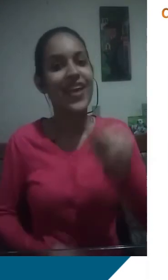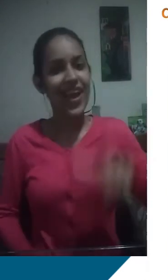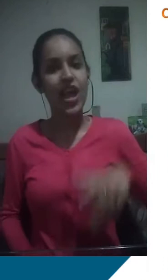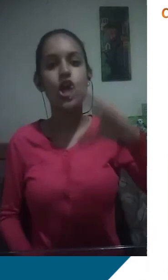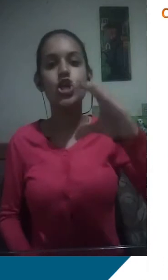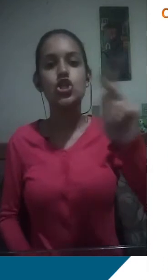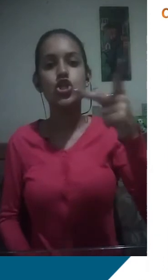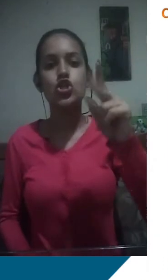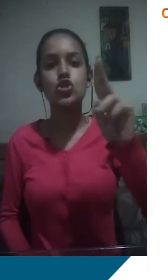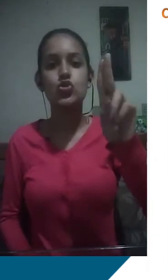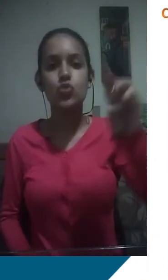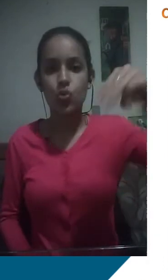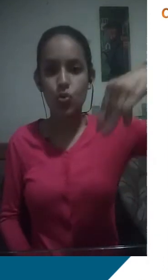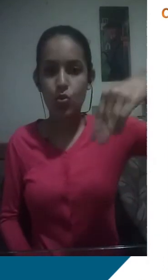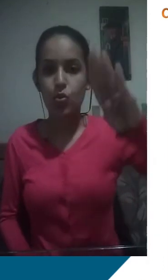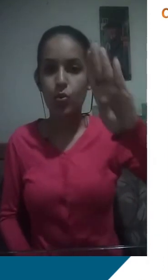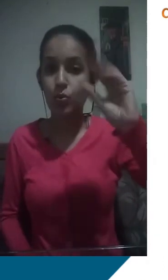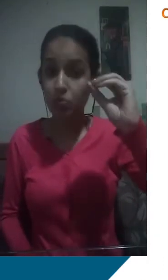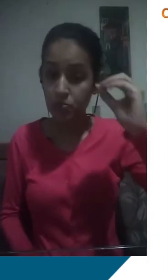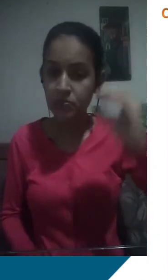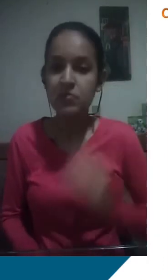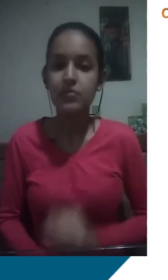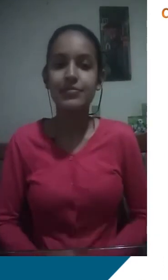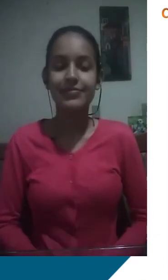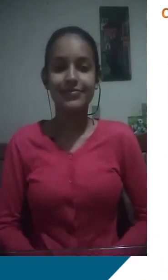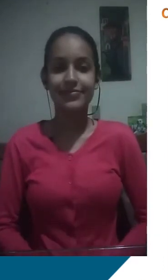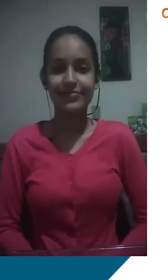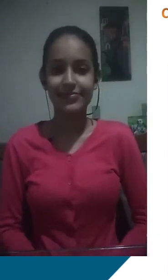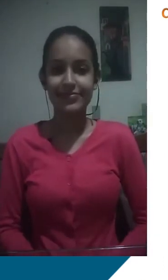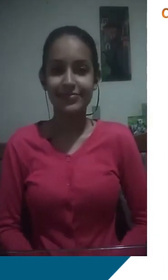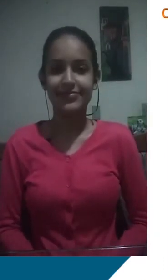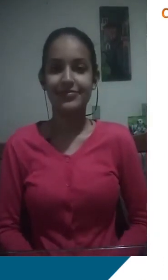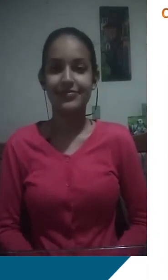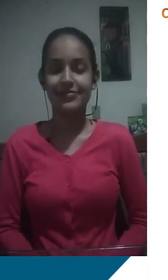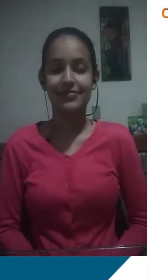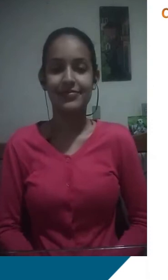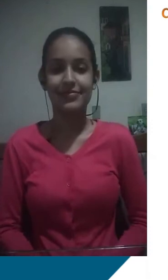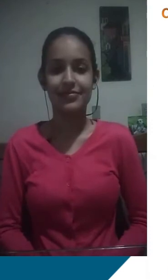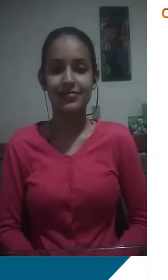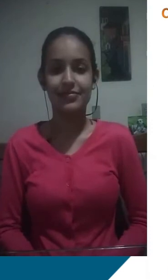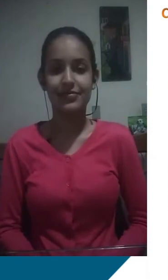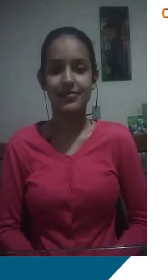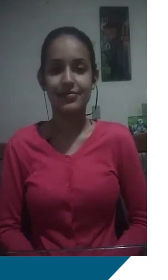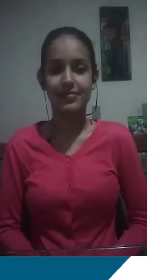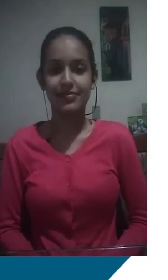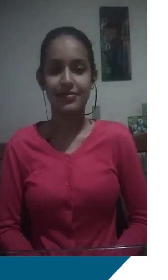o coeficiente, maior vai ser a variação. Maior vai ser a dilatação. Tá ok?